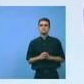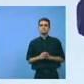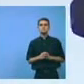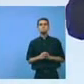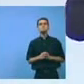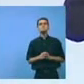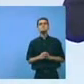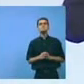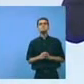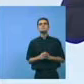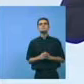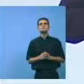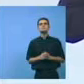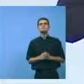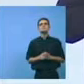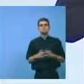fora.